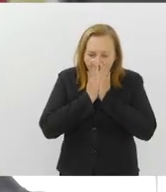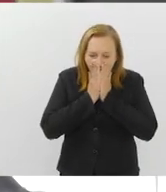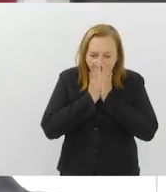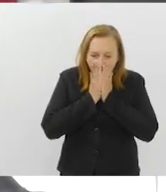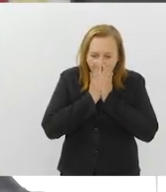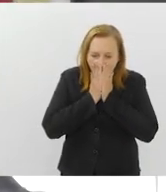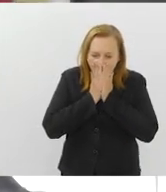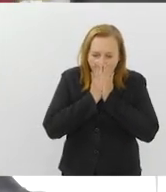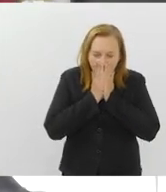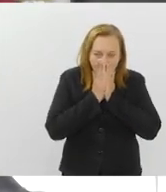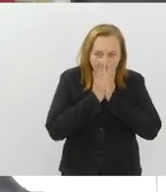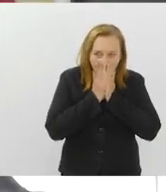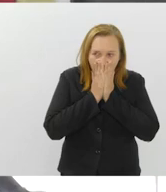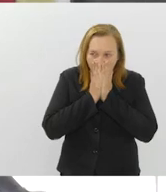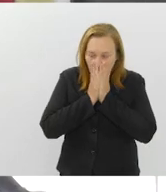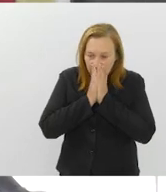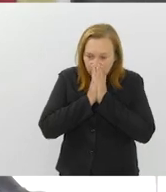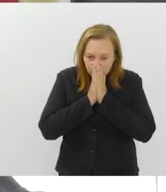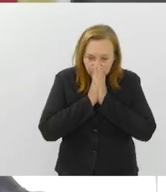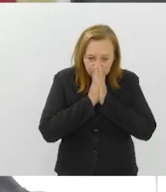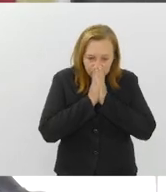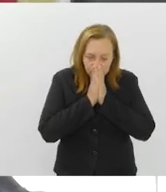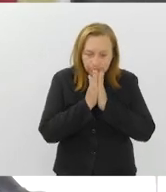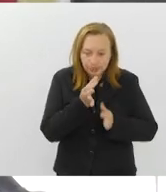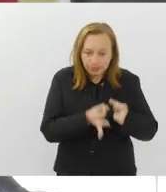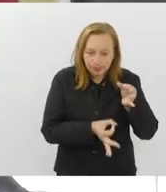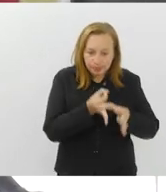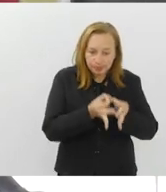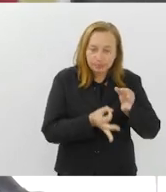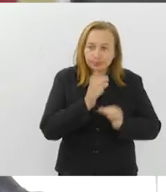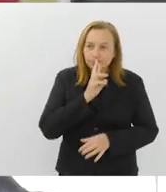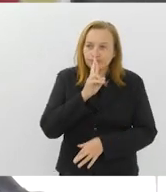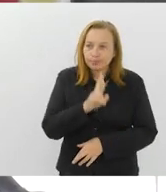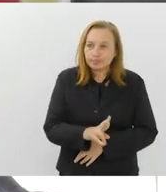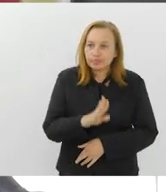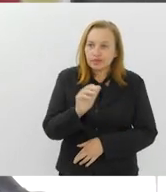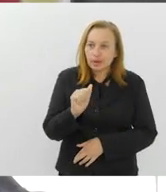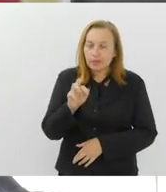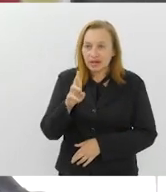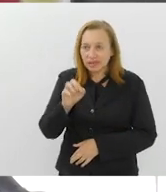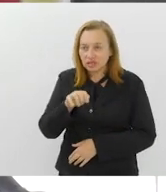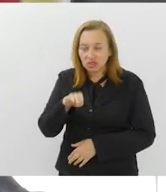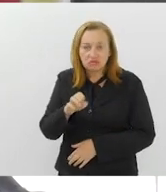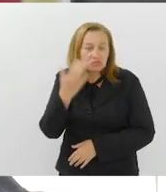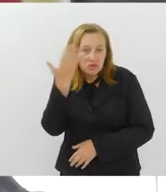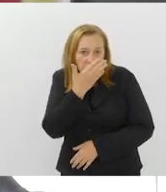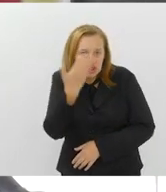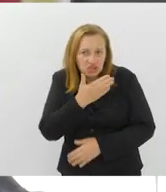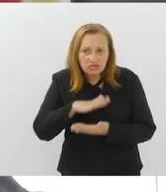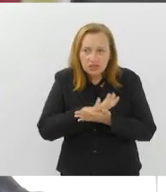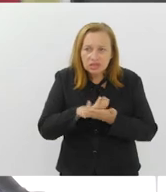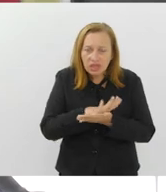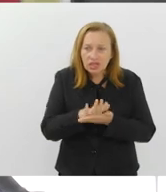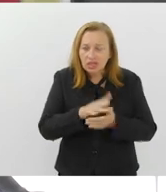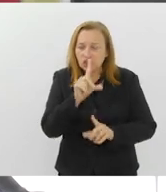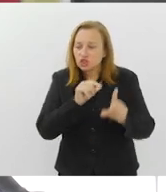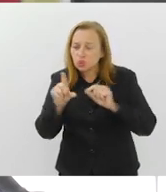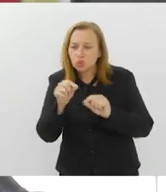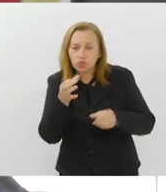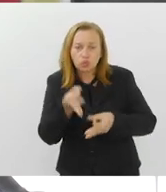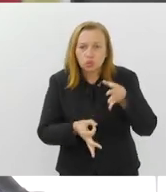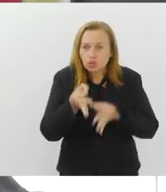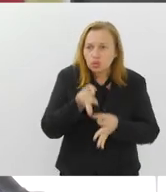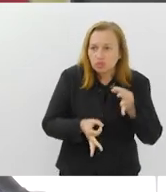transitadas em julgado. E a resposta da Abranges foi que não foi identificada nenhuma decisão judicial transitada em julgado que